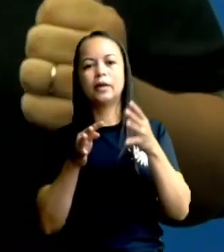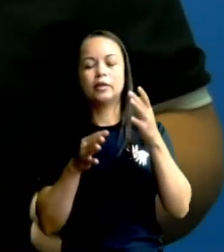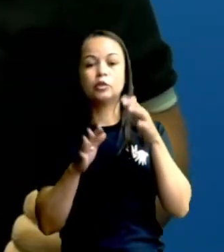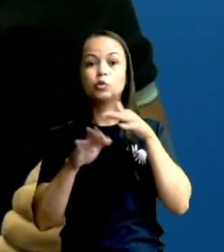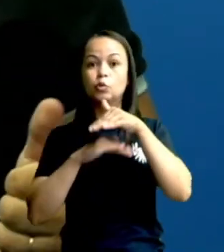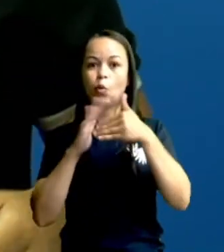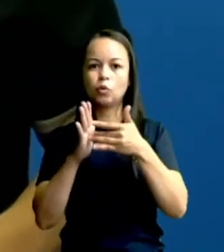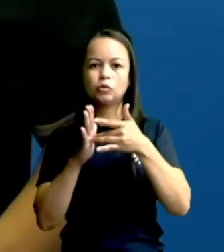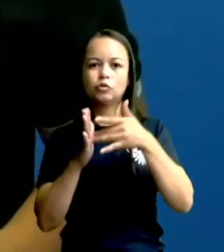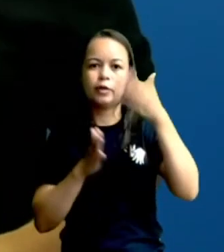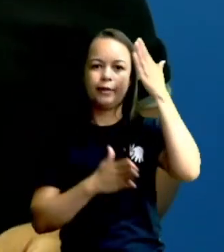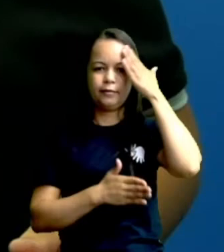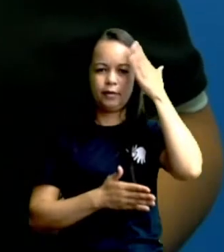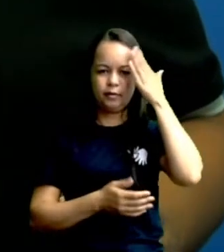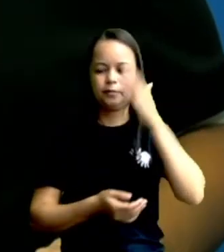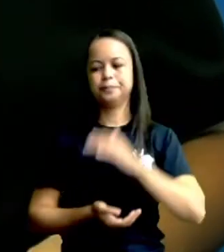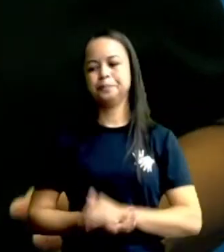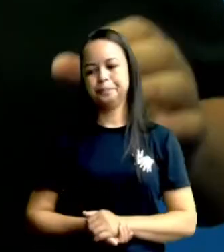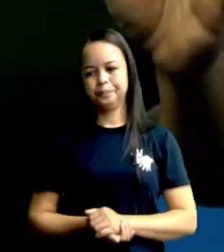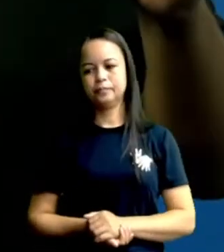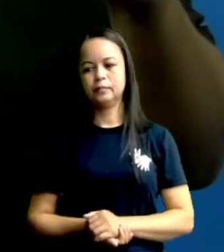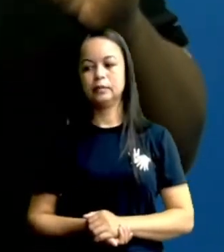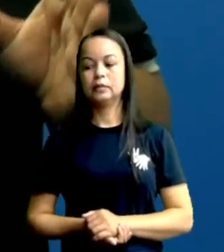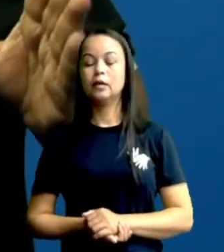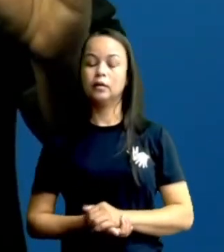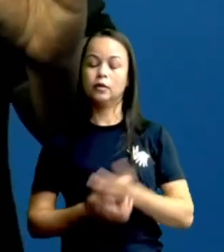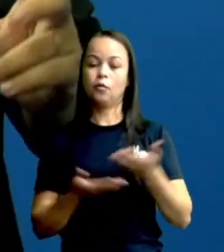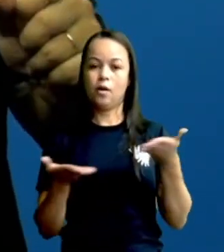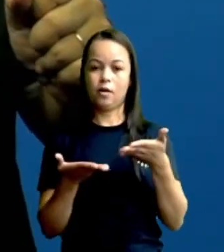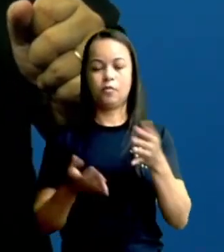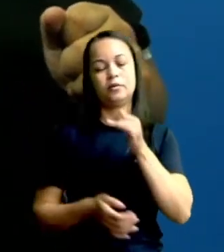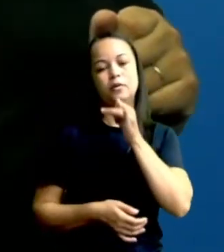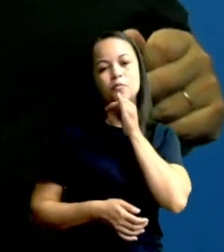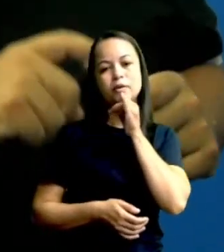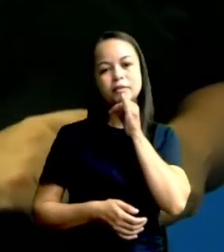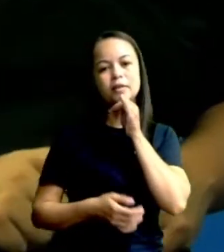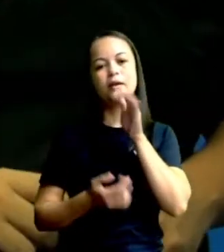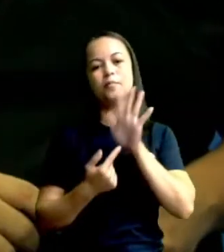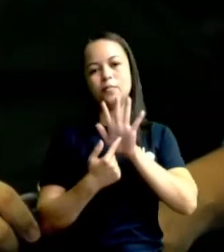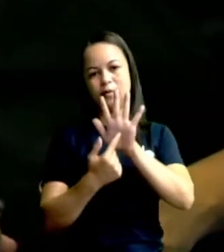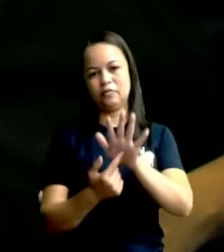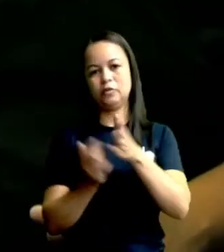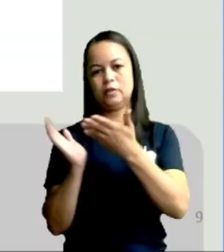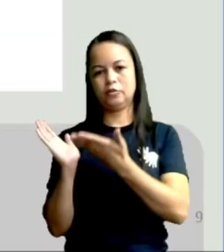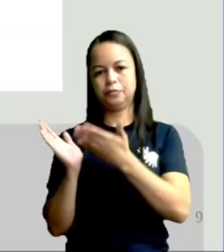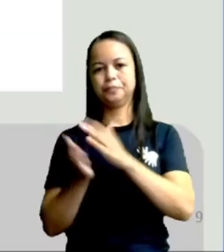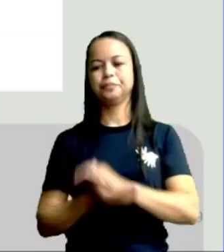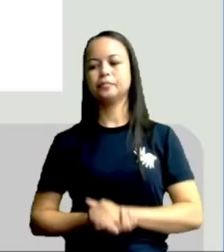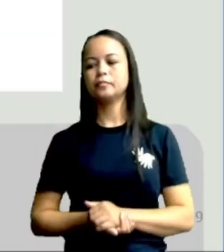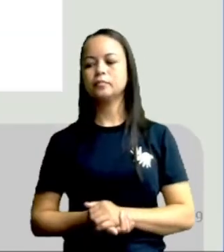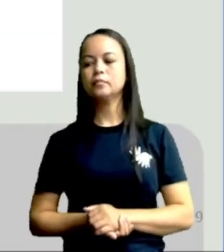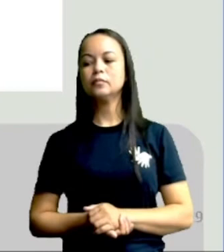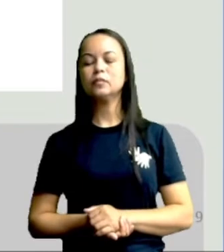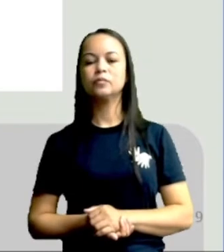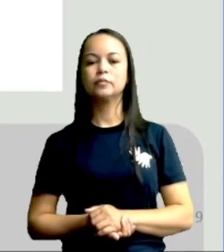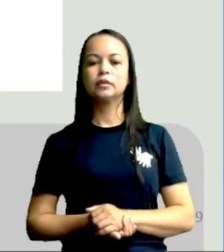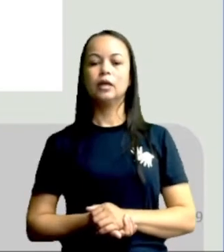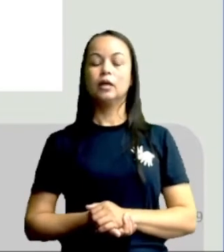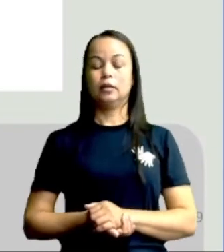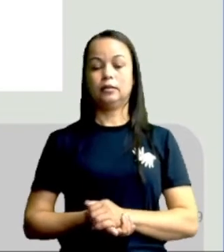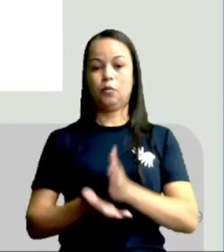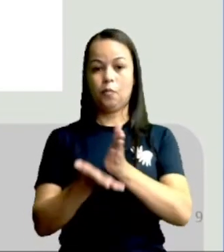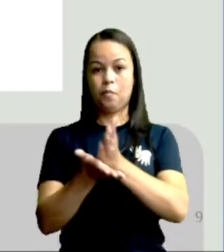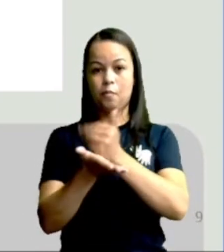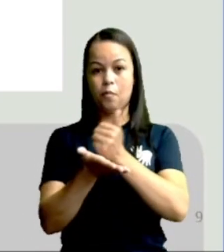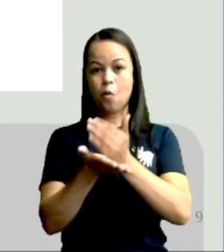compreender, ok? Continuando, temos aqui um exemplo que o professor vai colocar aqui na tela para vocês. Um exemplo de